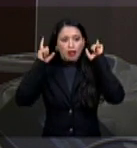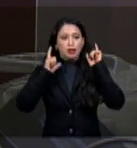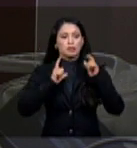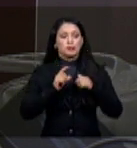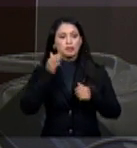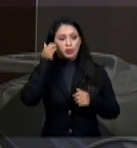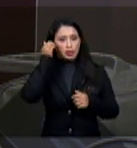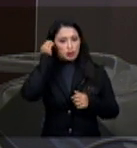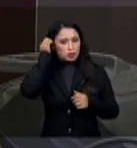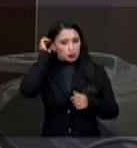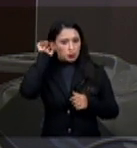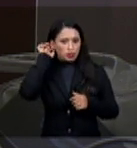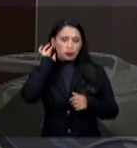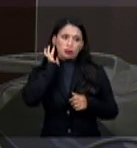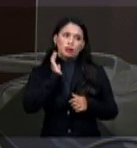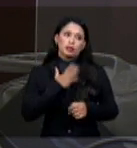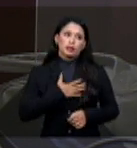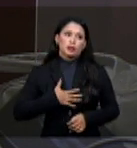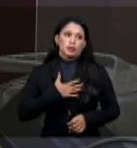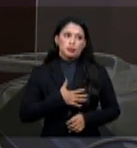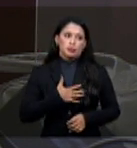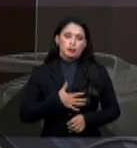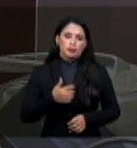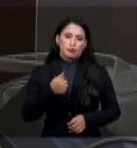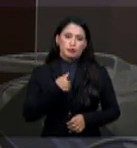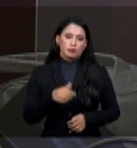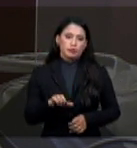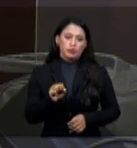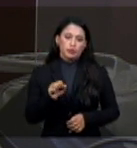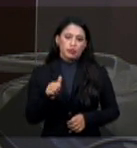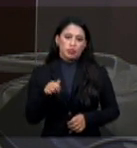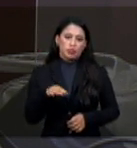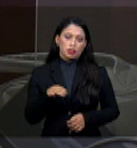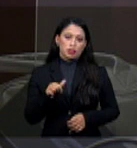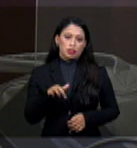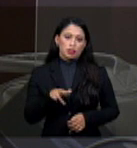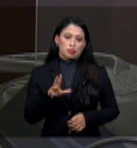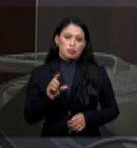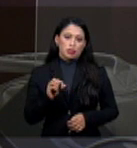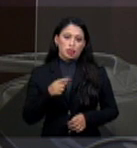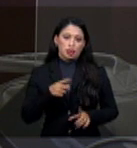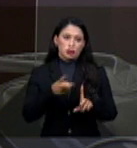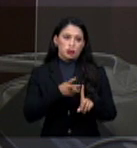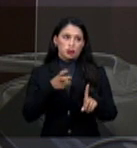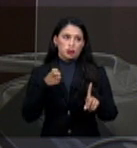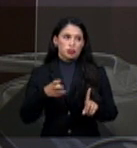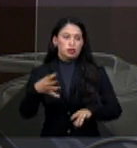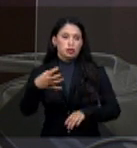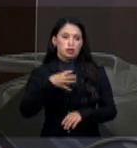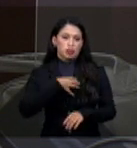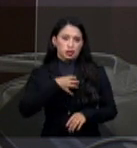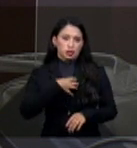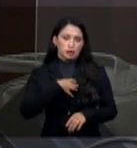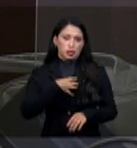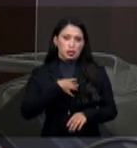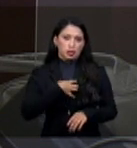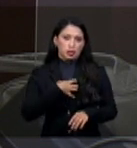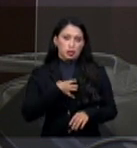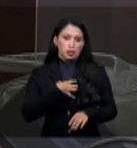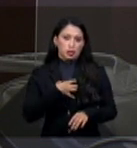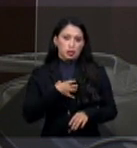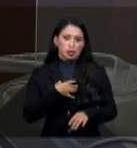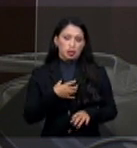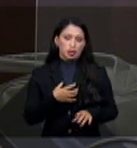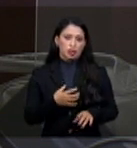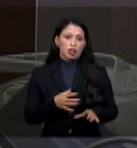né? Então, muito prazer, eu sou Samara Pataxó, eu sou indígena do povo Pataxó do estado da Bahia, da terra indígena Pataxó